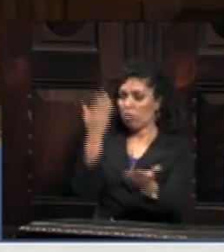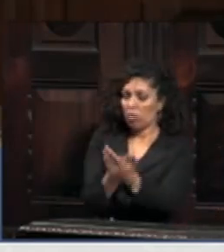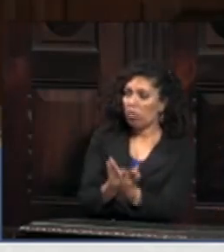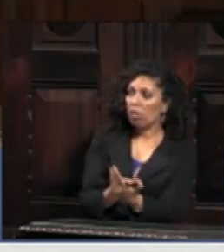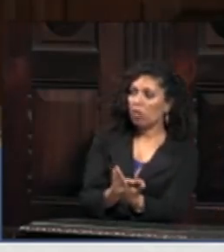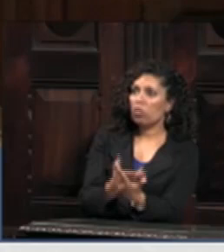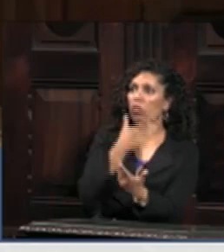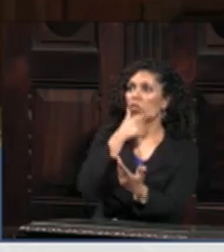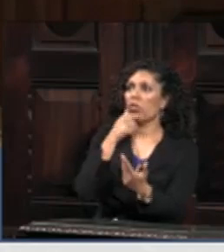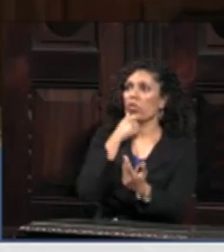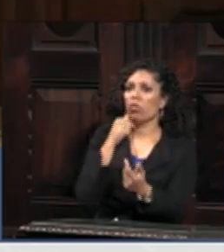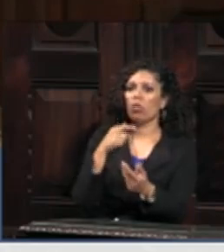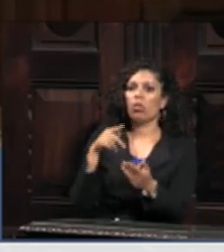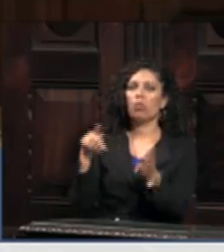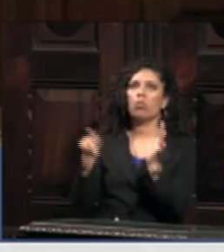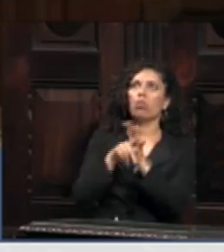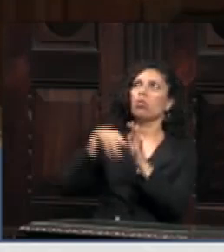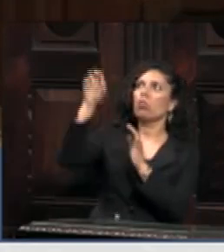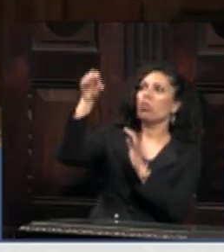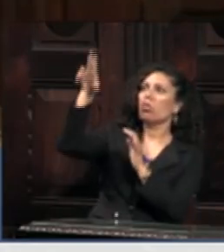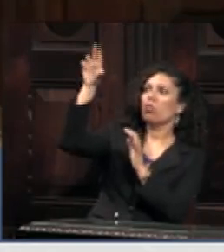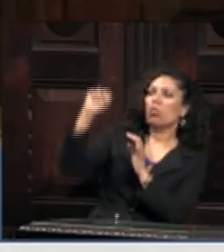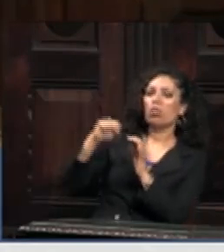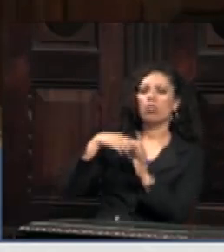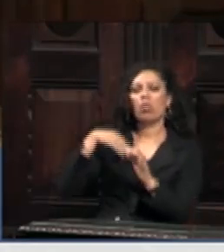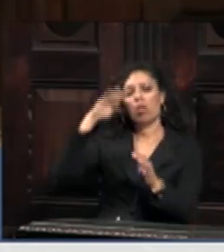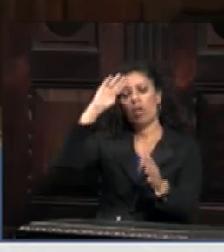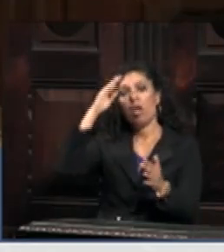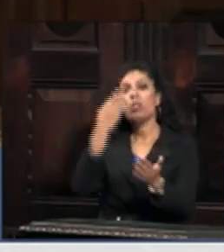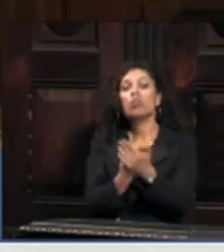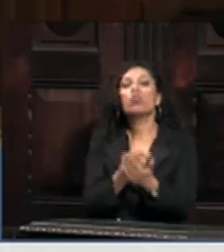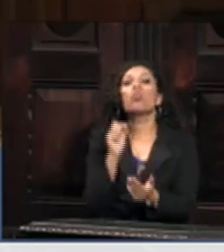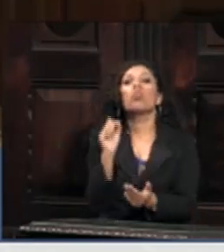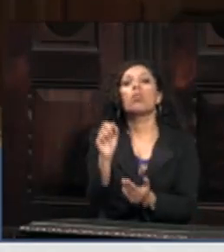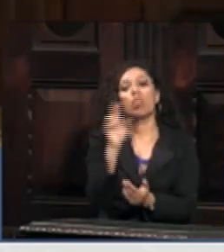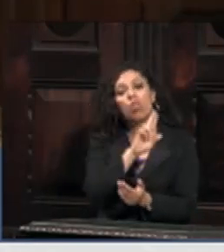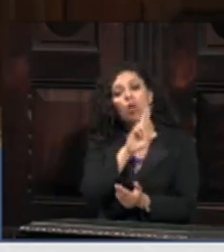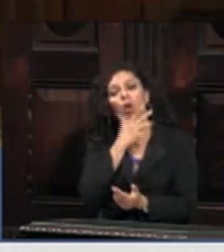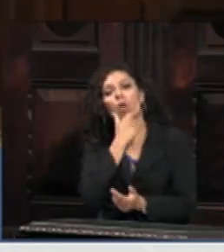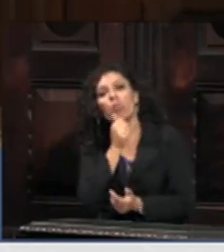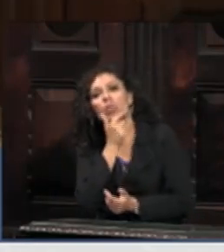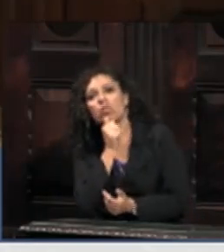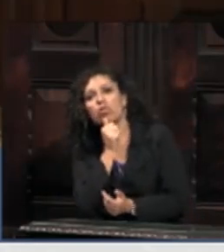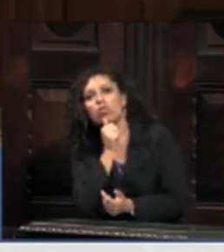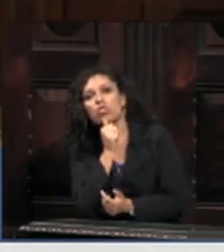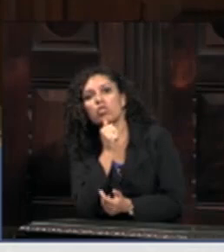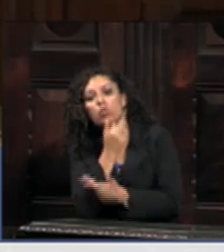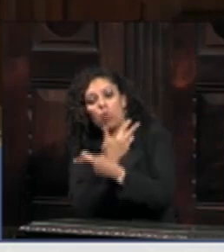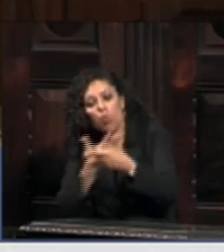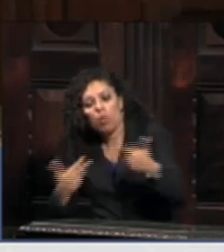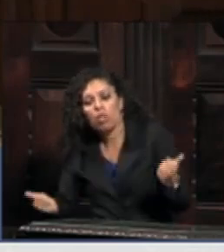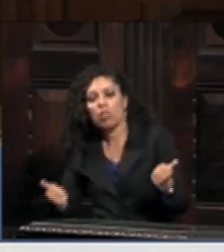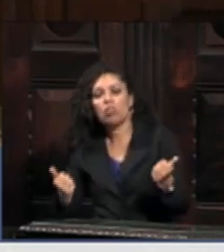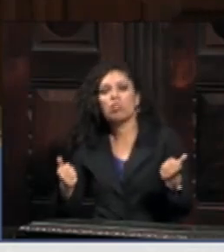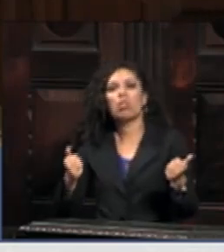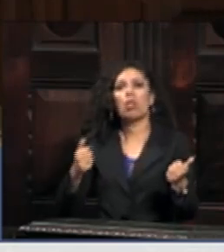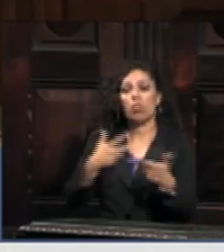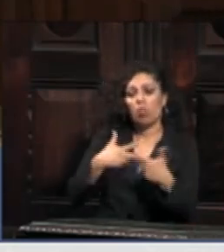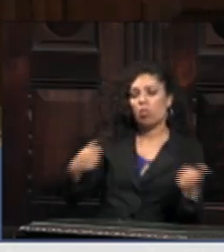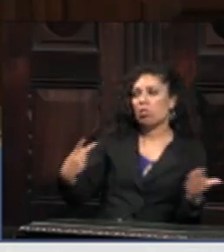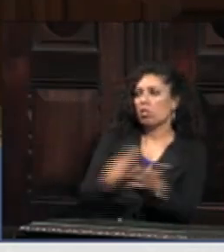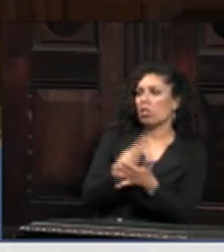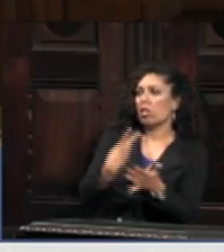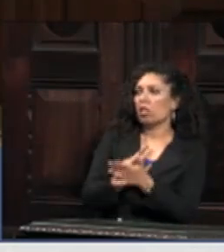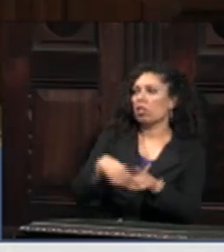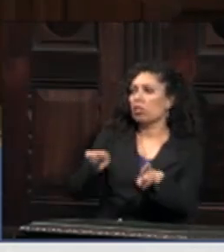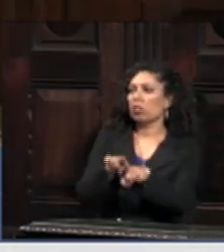eu acredito em homens que têm qualidades e defeitos. Dizem, por exemplo,